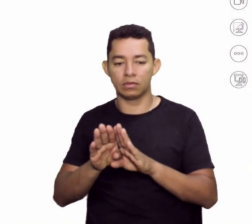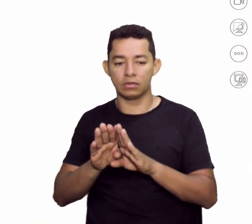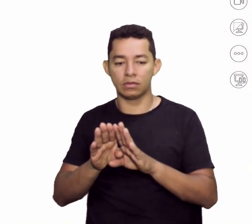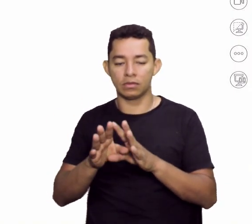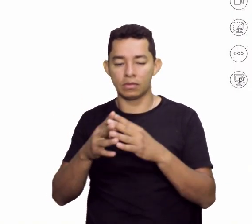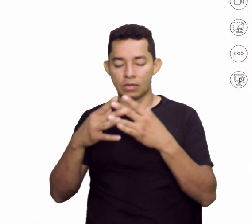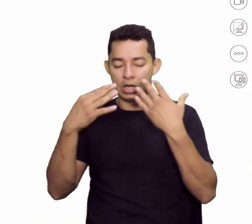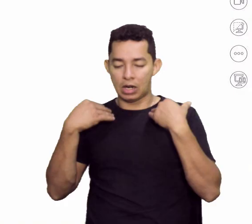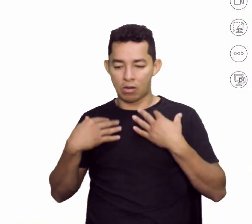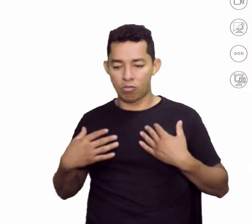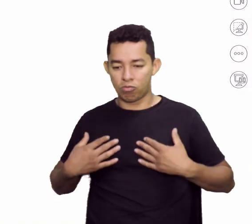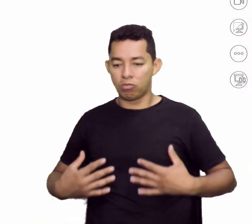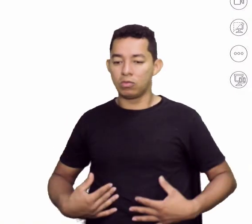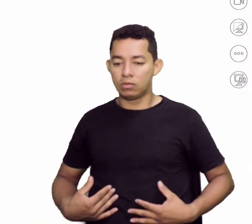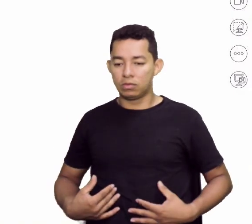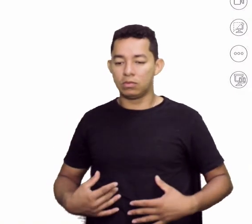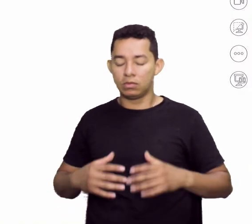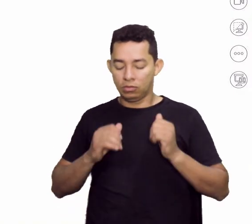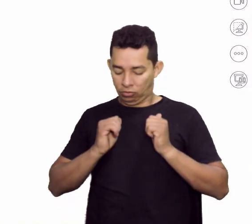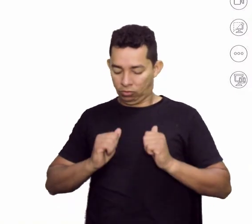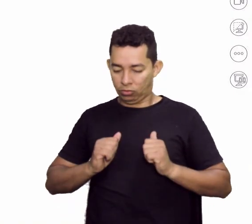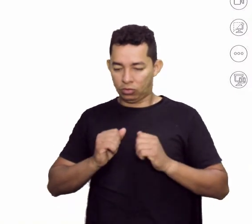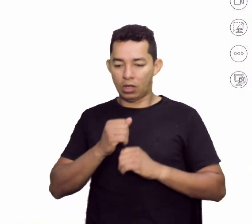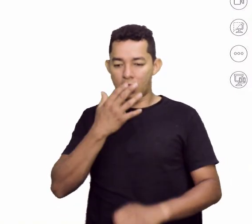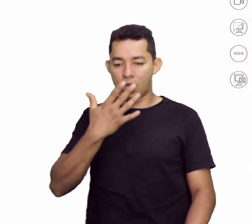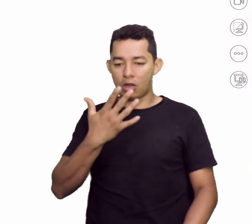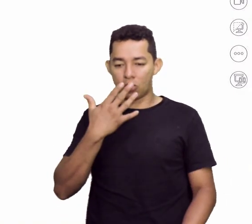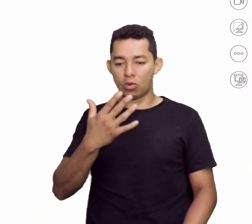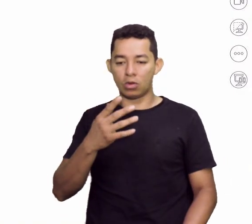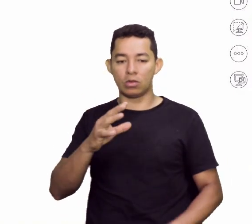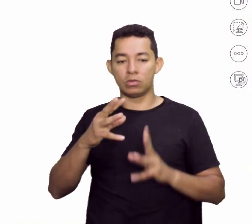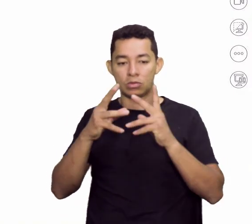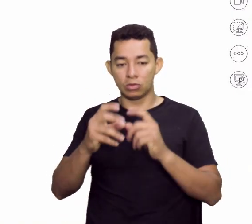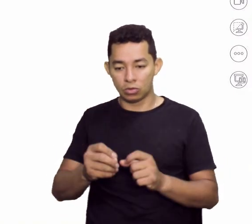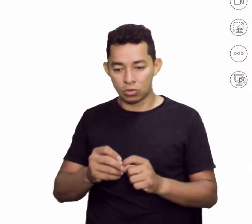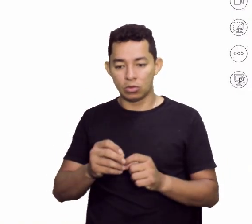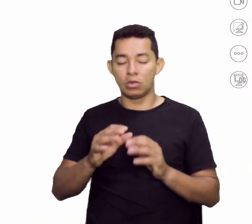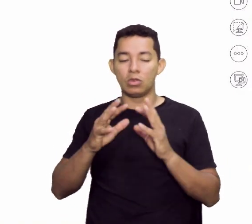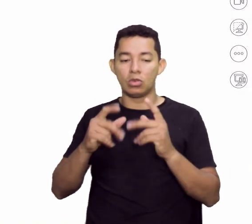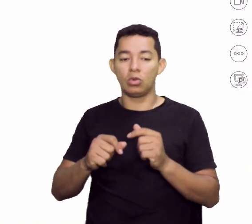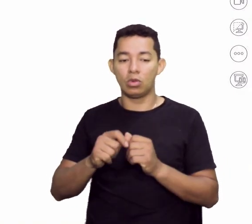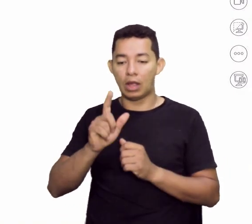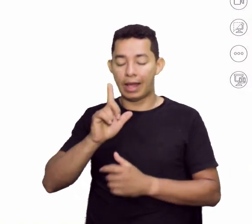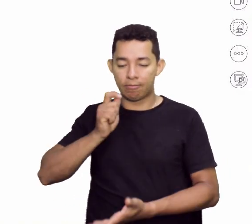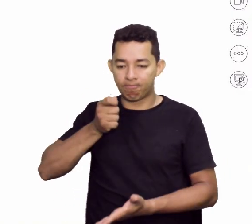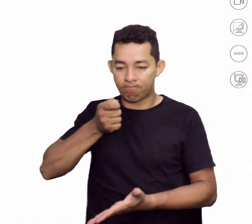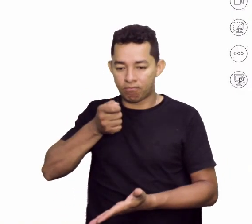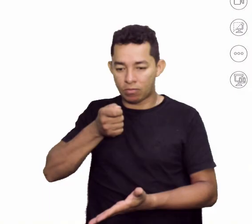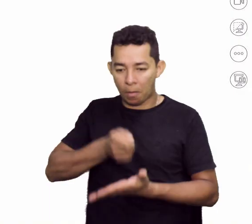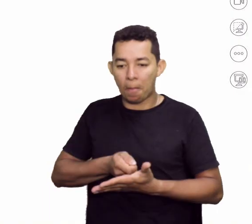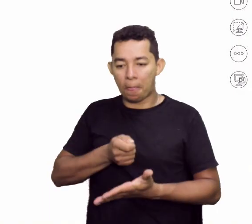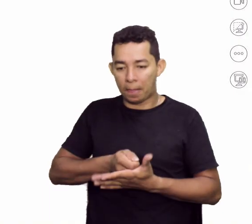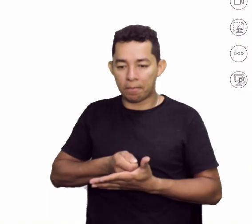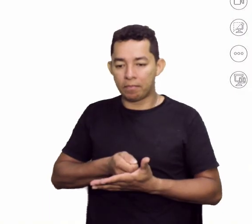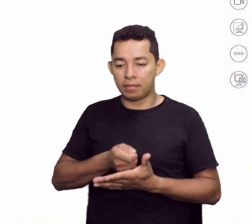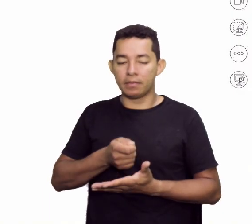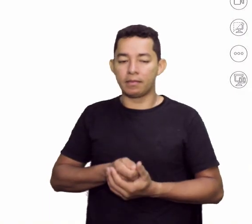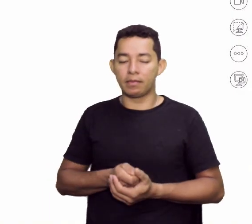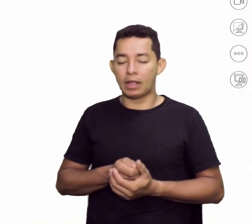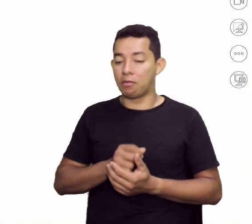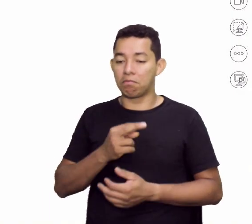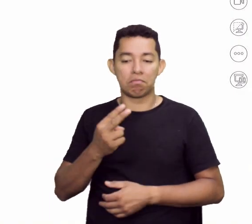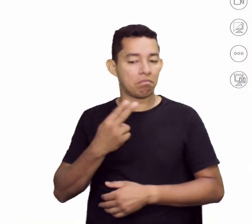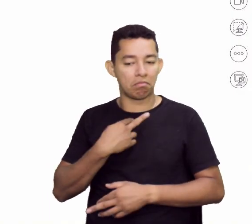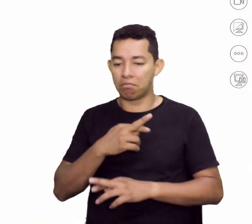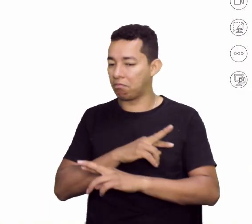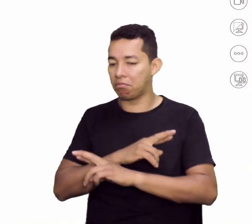cor dela, do desenho, tudo isso aí era determinado, era muito rígido. Se fizesse diferente, tinha